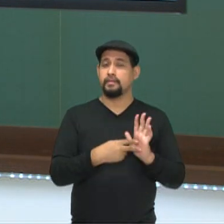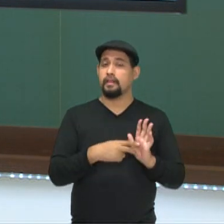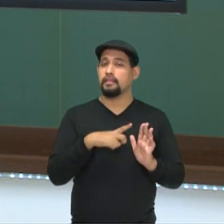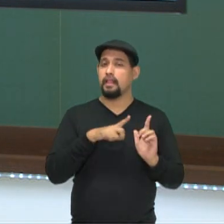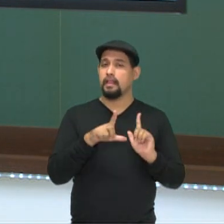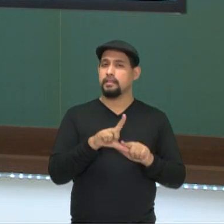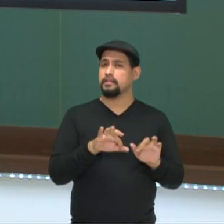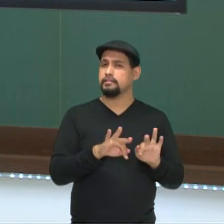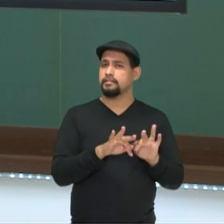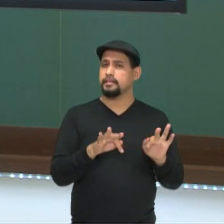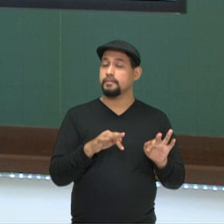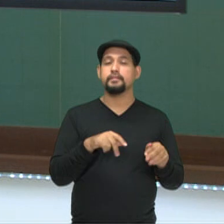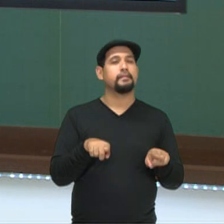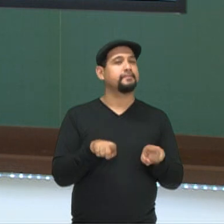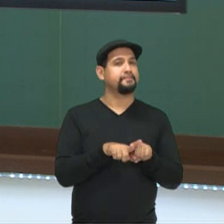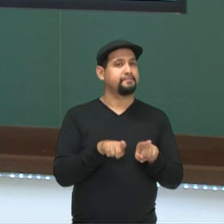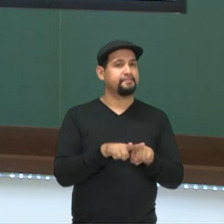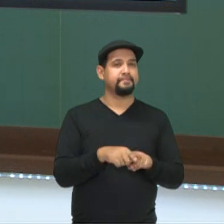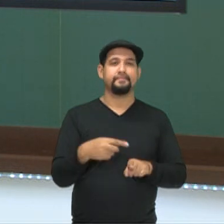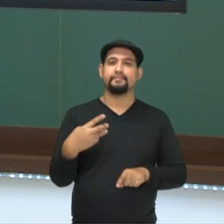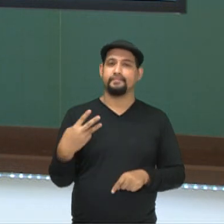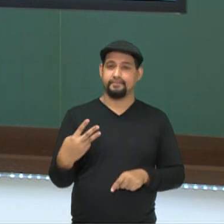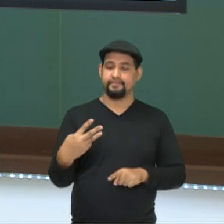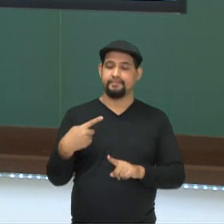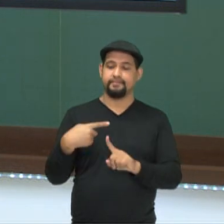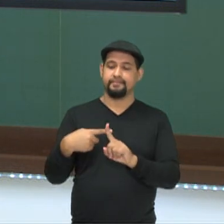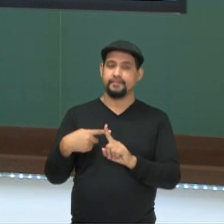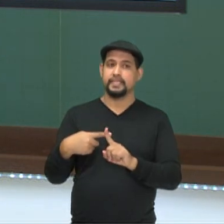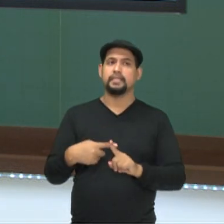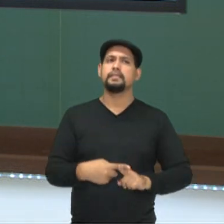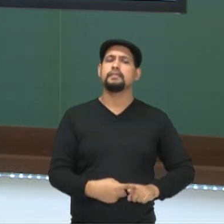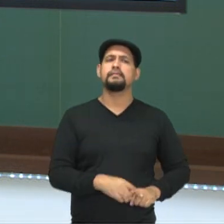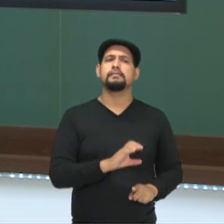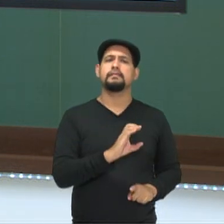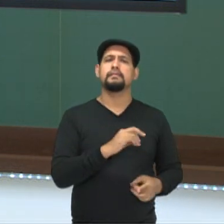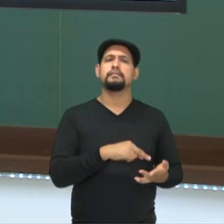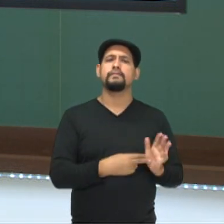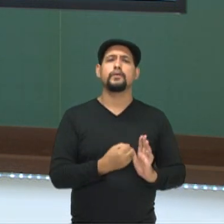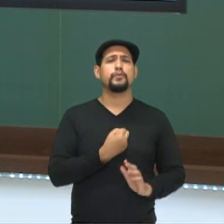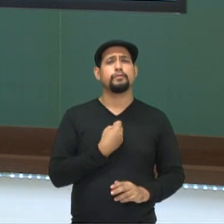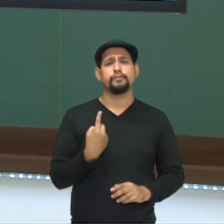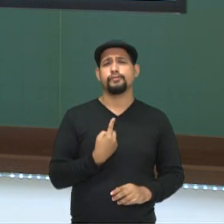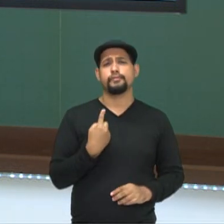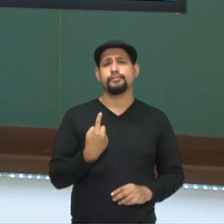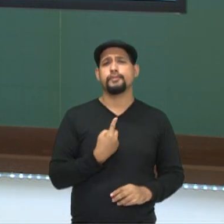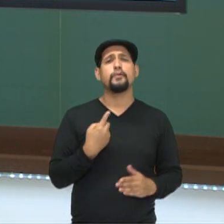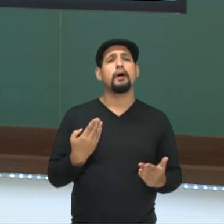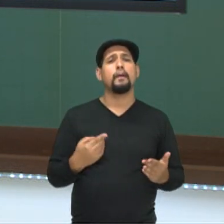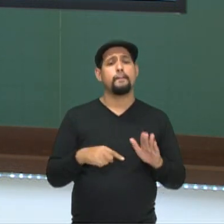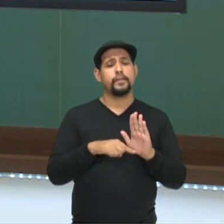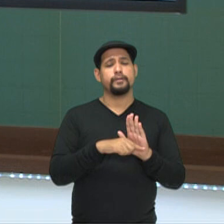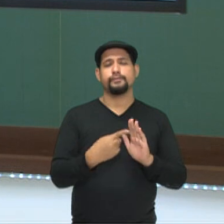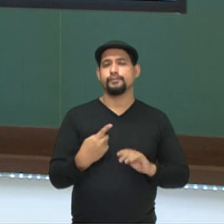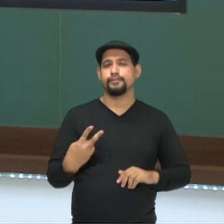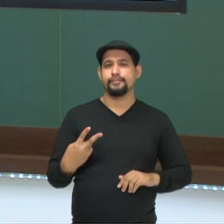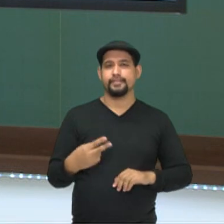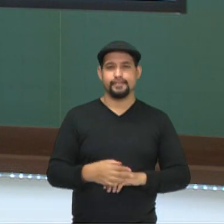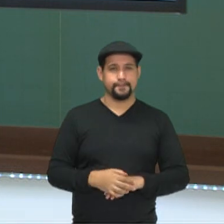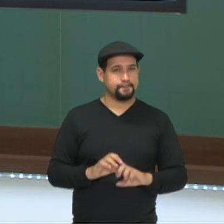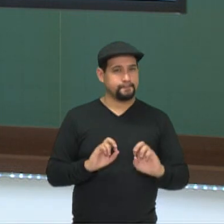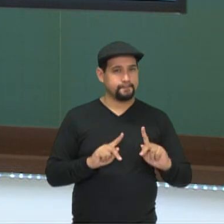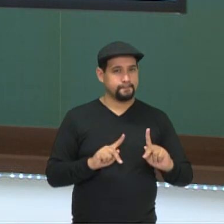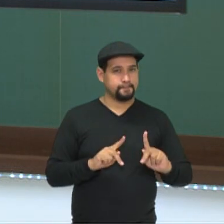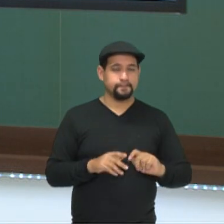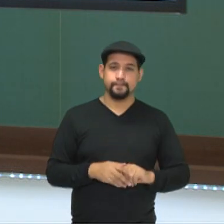carinha que está com a letra simples que também é três positivo esse é o número que está sozinho nesse caso menos 12